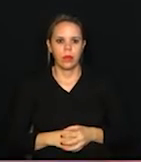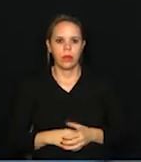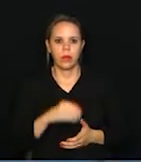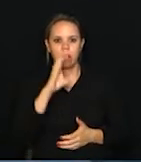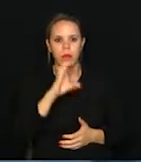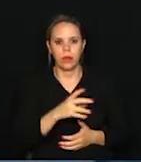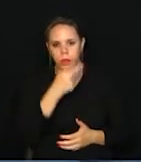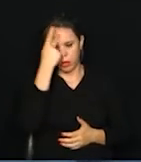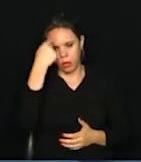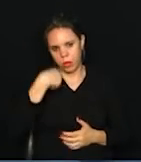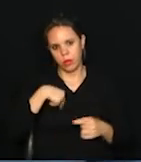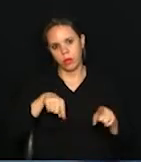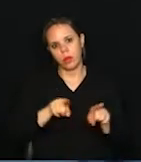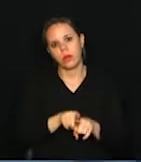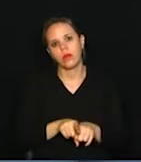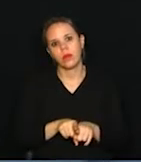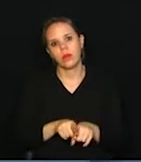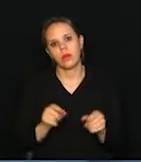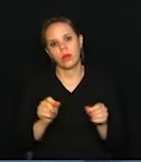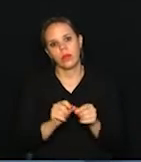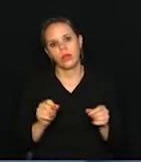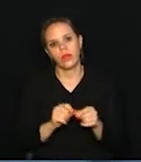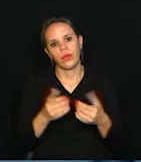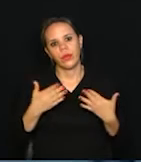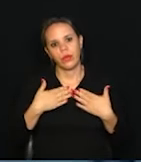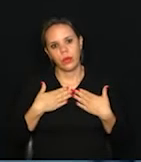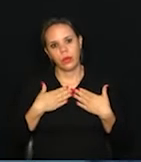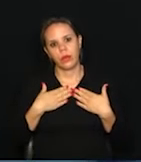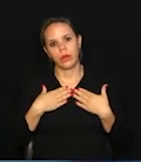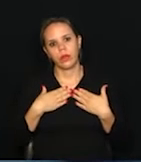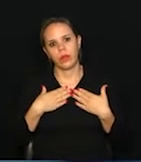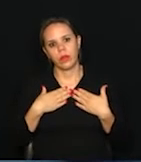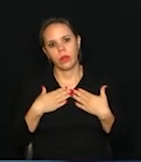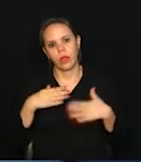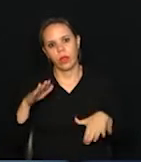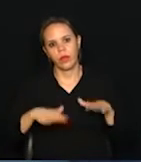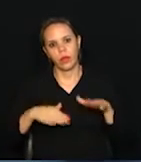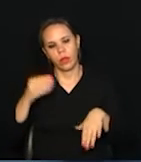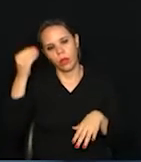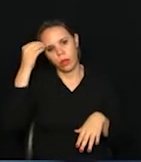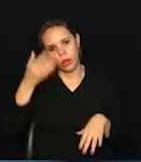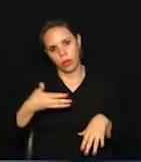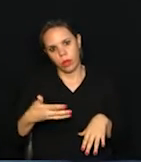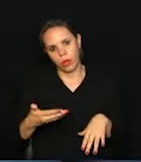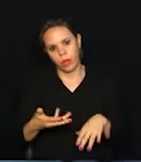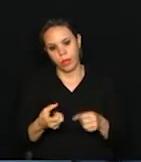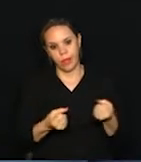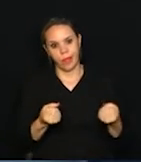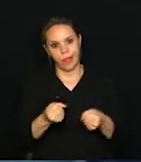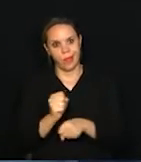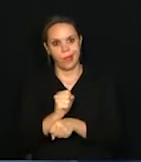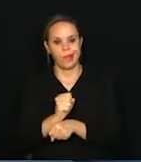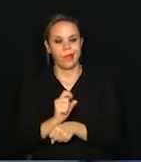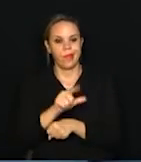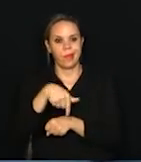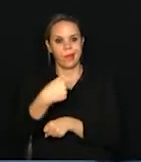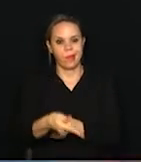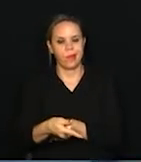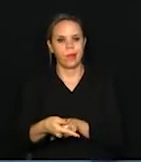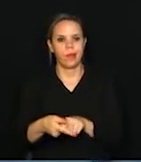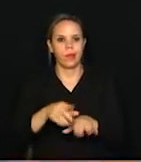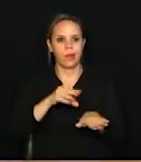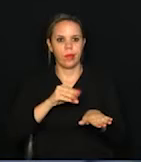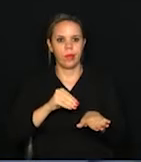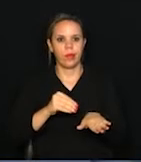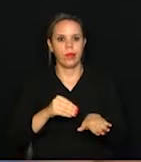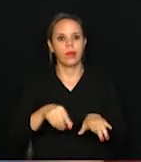vezes eu também quero fazer aqui a minha culpa, às vezes desenvolvo uma velocidade quando estou ao volante, né, depois do radar um pouco mais. Estou